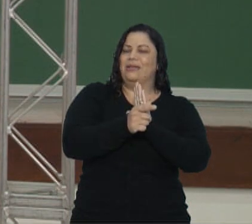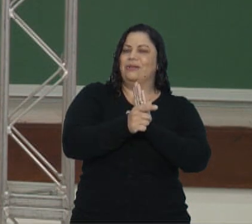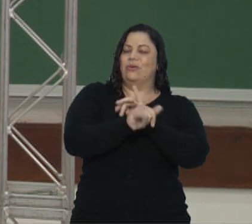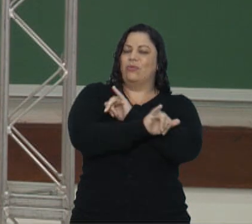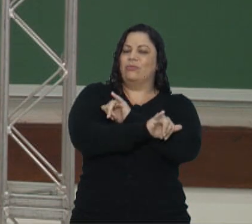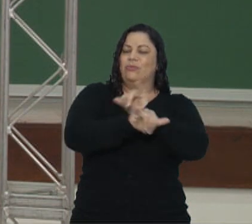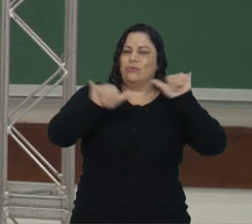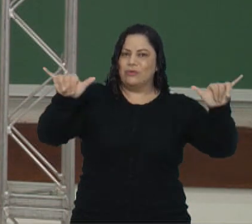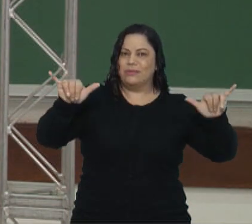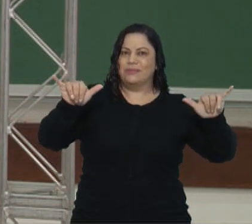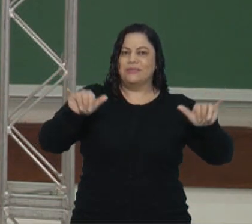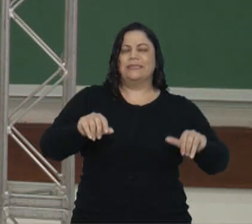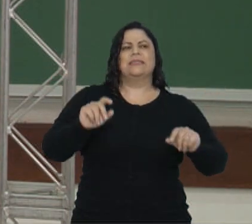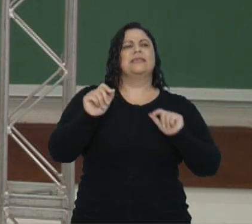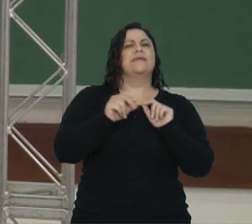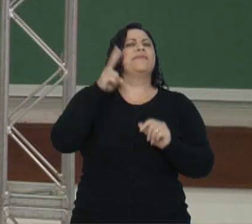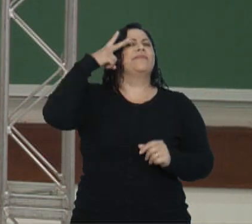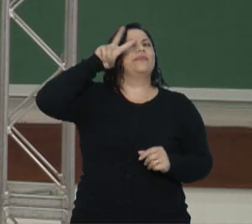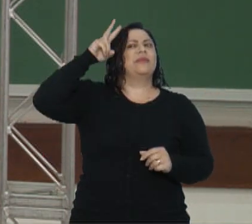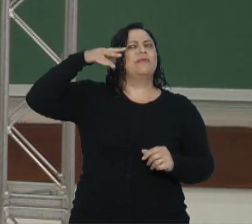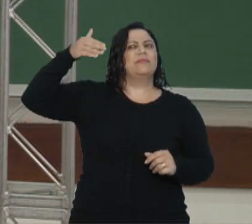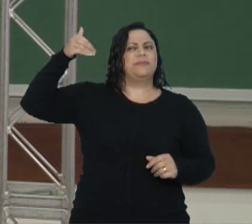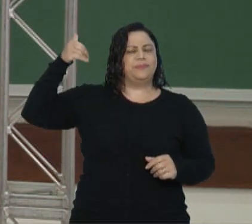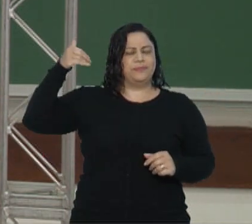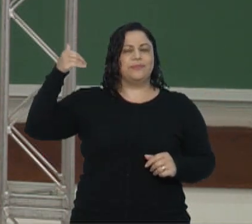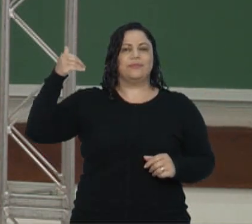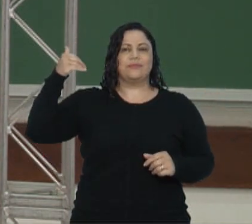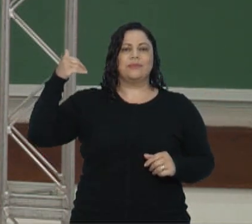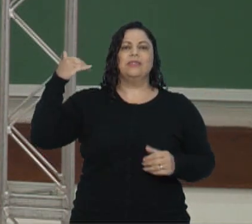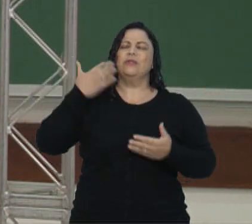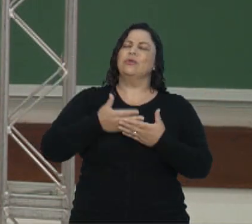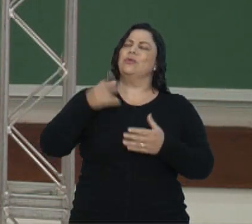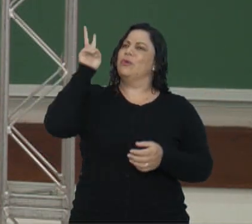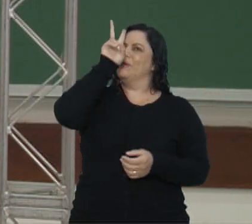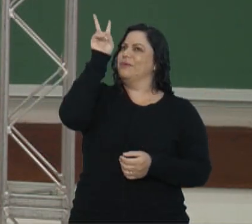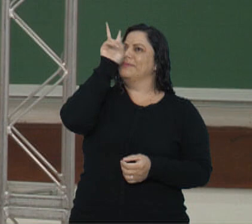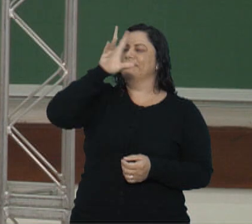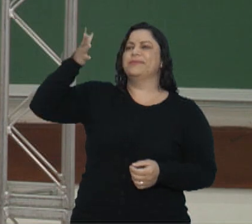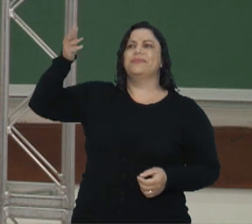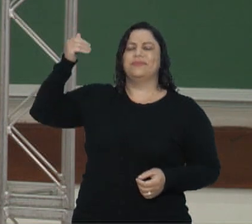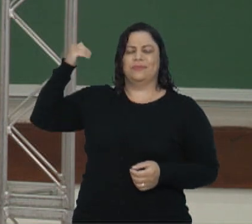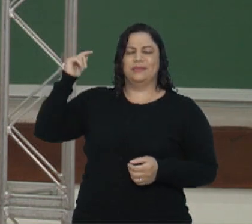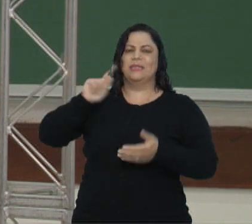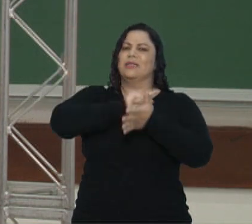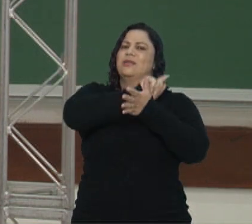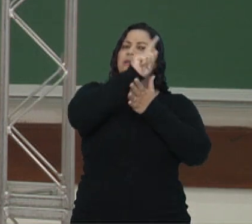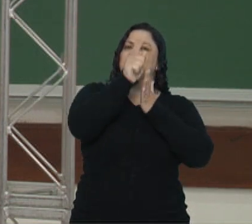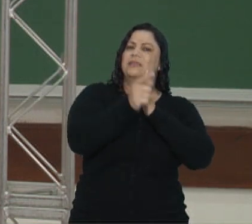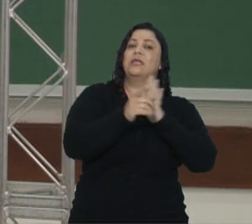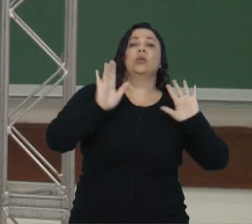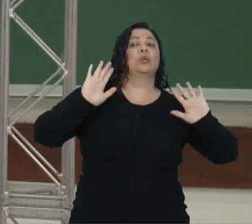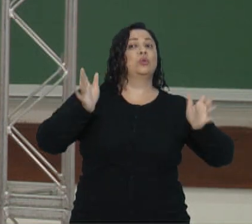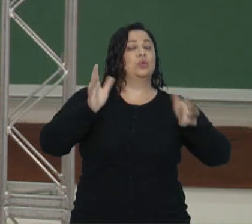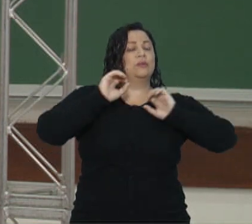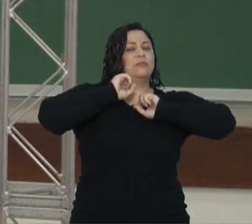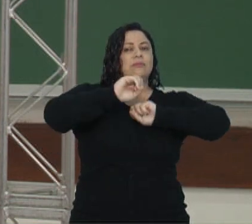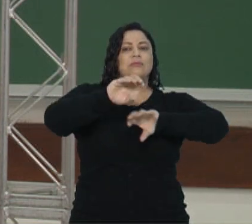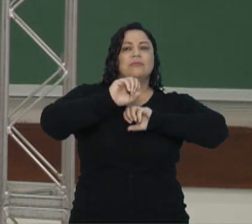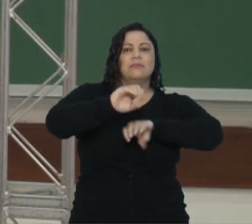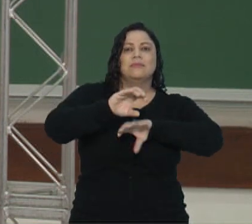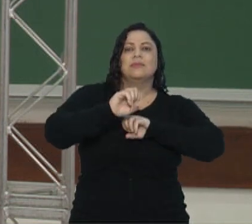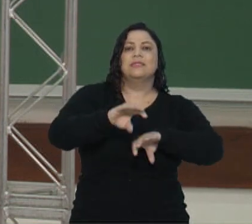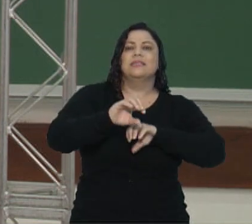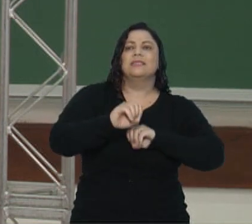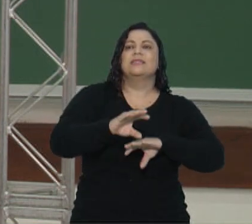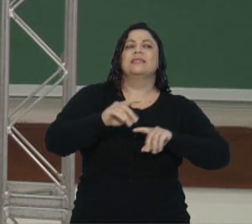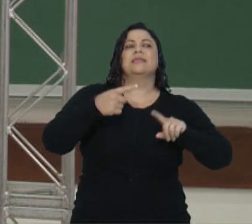nominal. A gente vai fazer um flashback, um remember aí, desse gênero que a gente já tem trabalhado, né? Por quê?